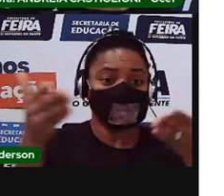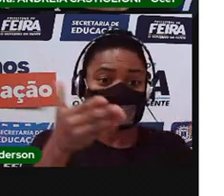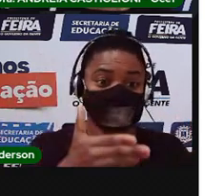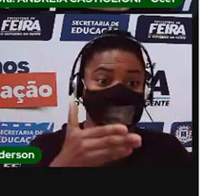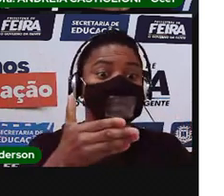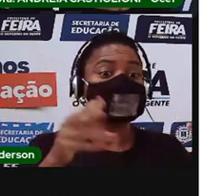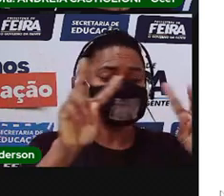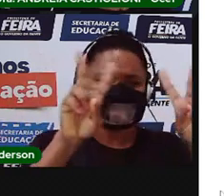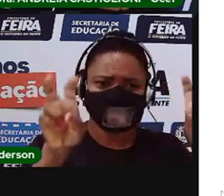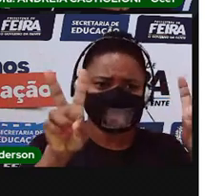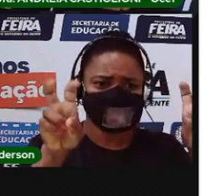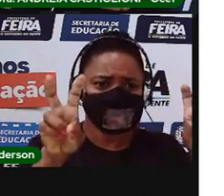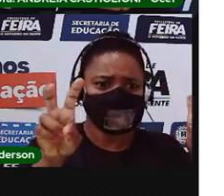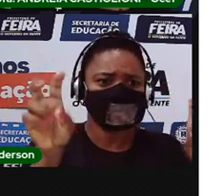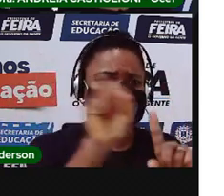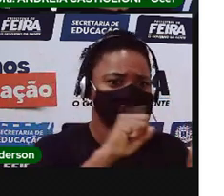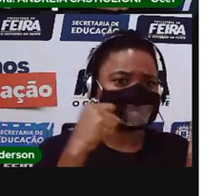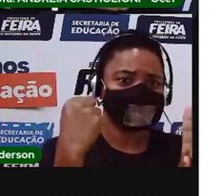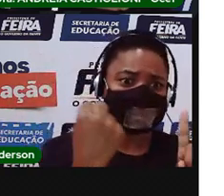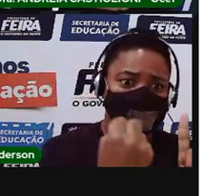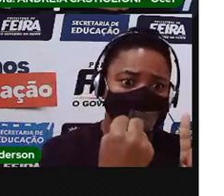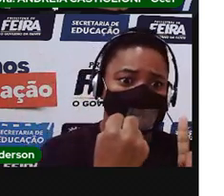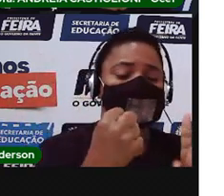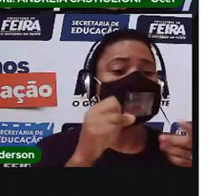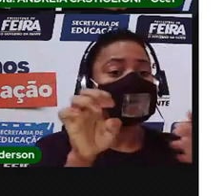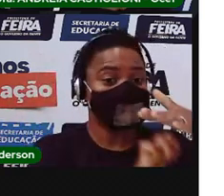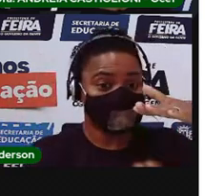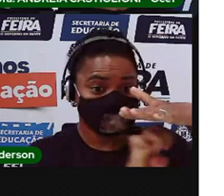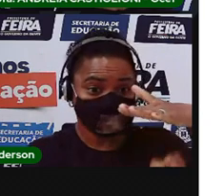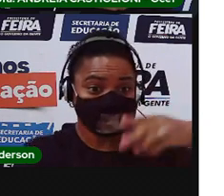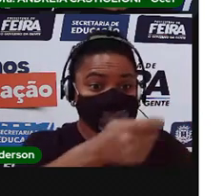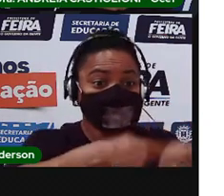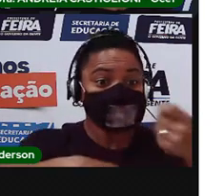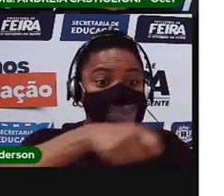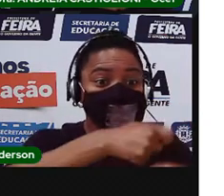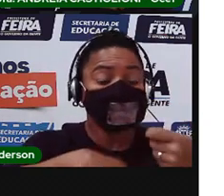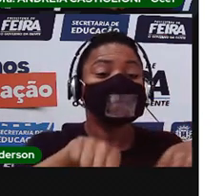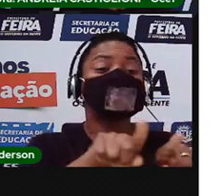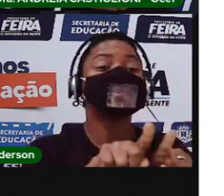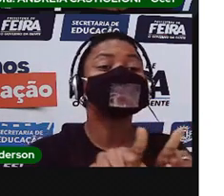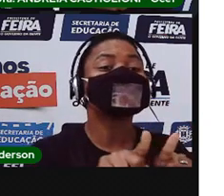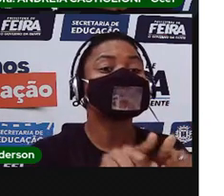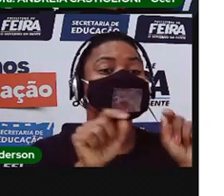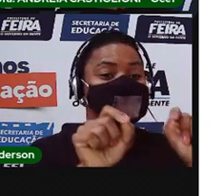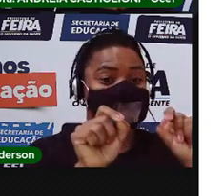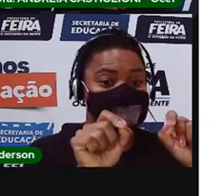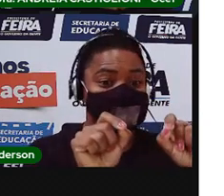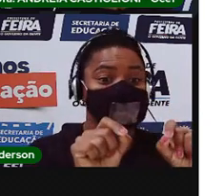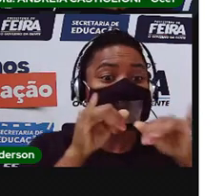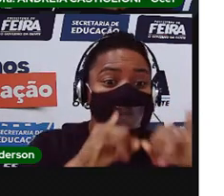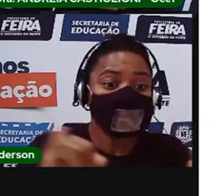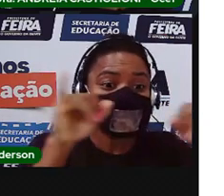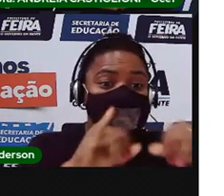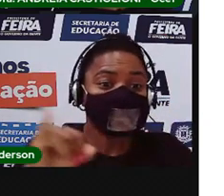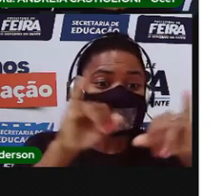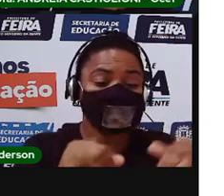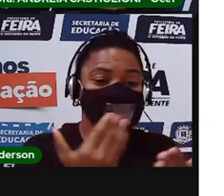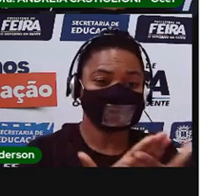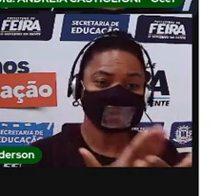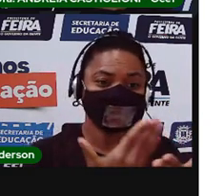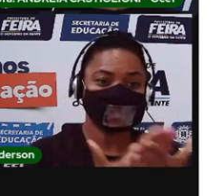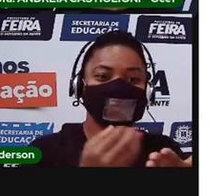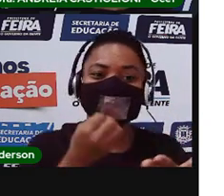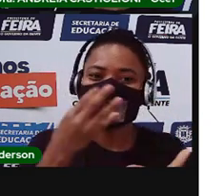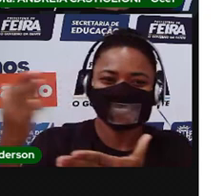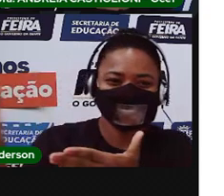temáticas sociais voltadas para o empreendedorismo e também para o protagonismo estudantil. Então, seja bem-vinda,